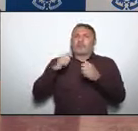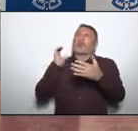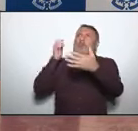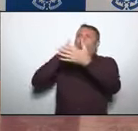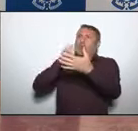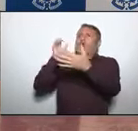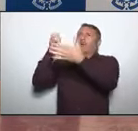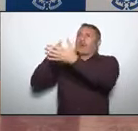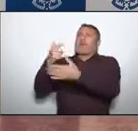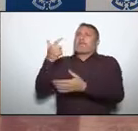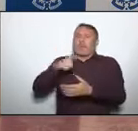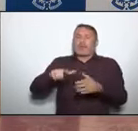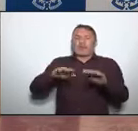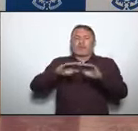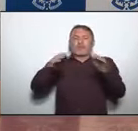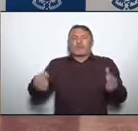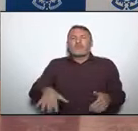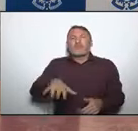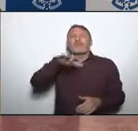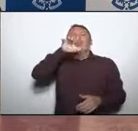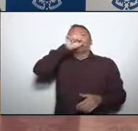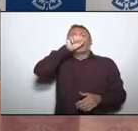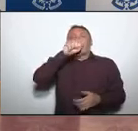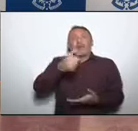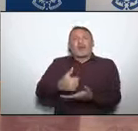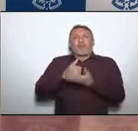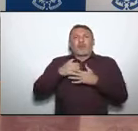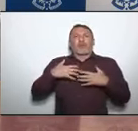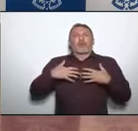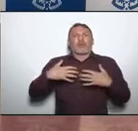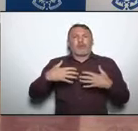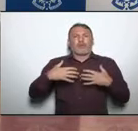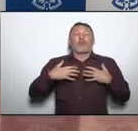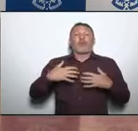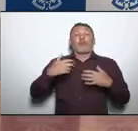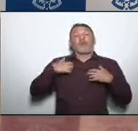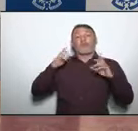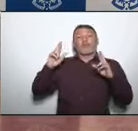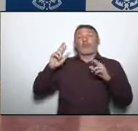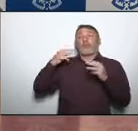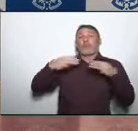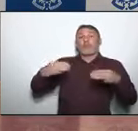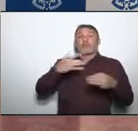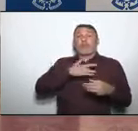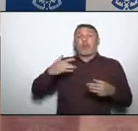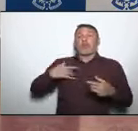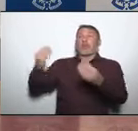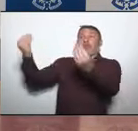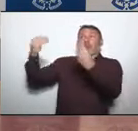respiradores. Eu espero que o Ministério da Saúde possa nos repassar alguns respiradores. Nós estamos comprando,